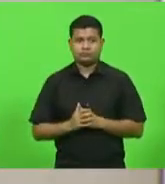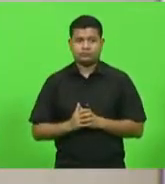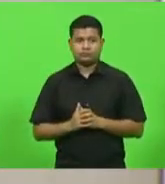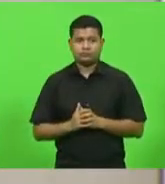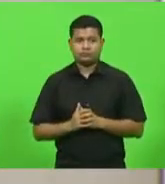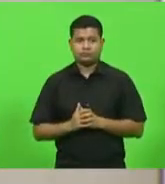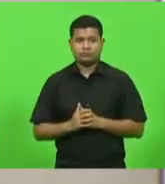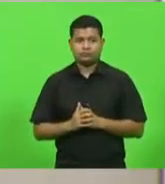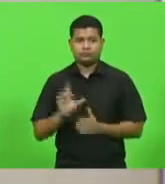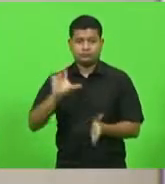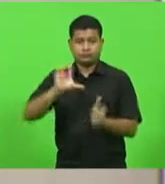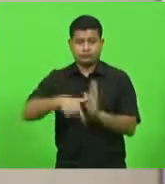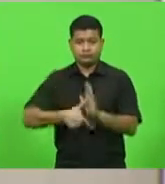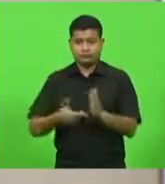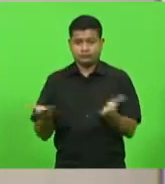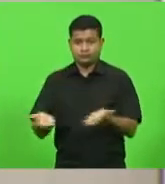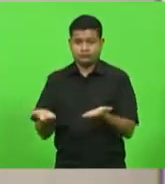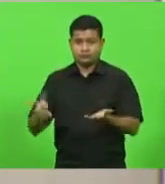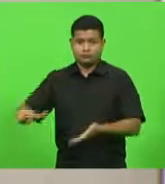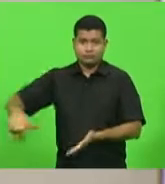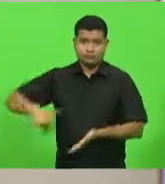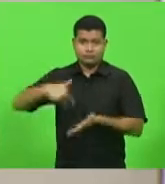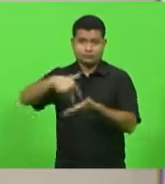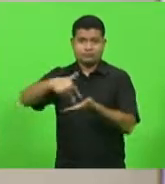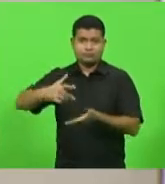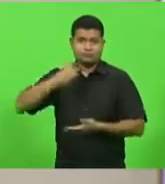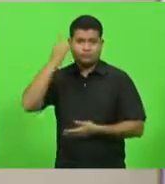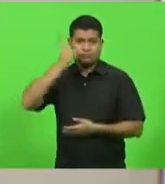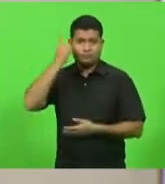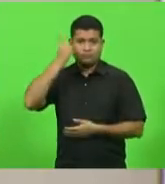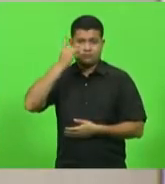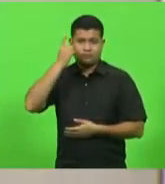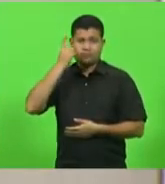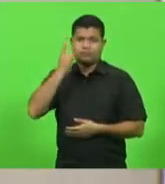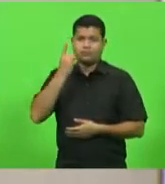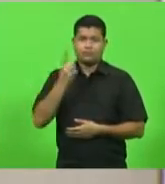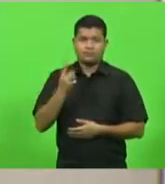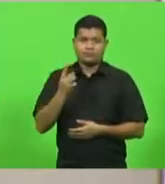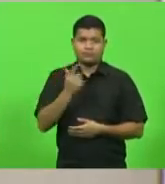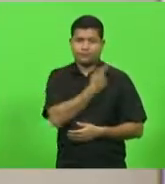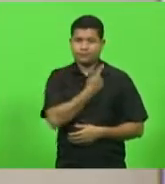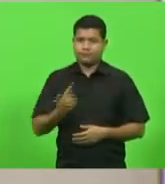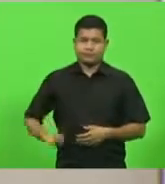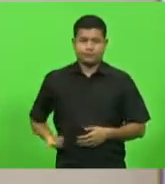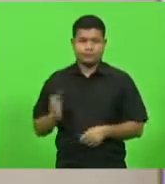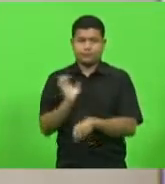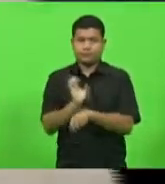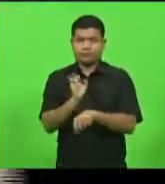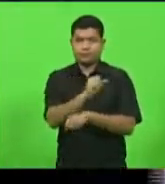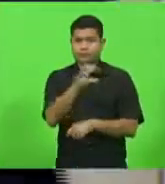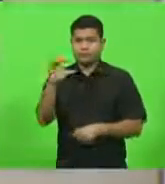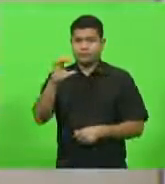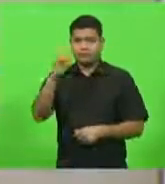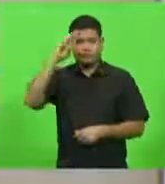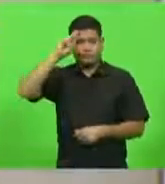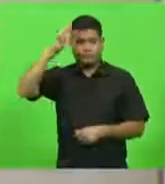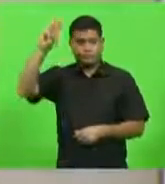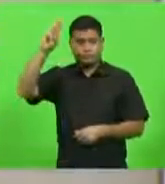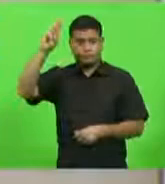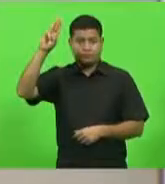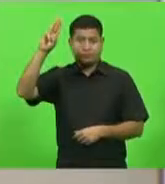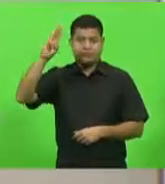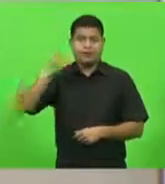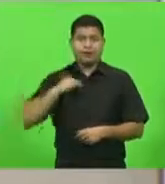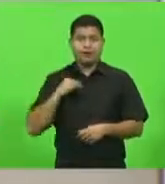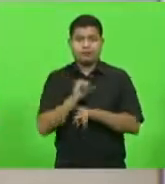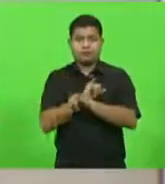A seguir, fará uso da palavra o excelentíssimo senhor governador do Estado de Santa Catarina, Carlos Moisés da Silva, para apresentar a mensagem anual